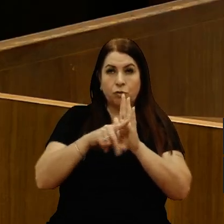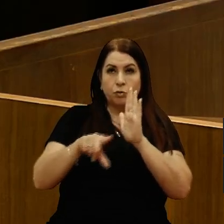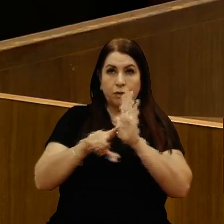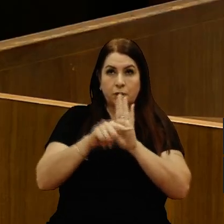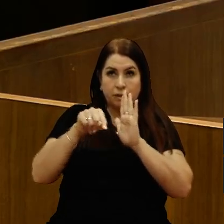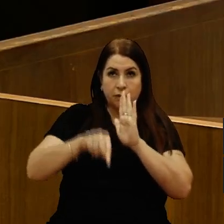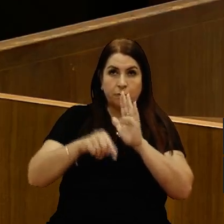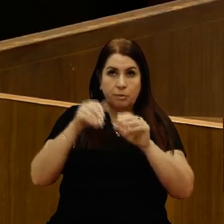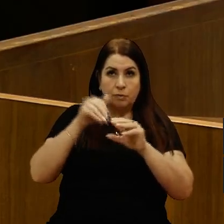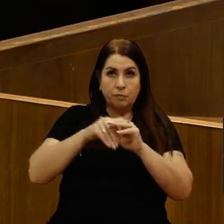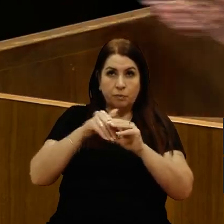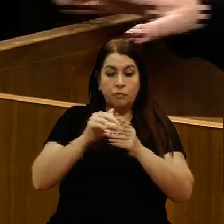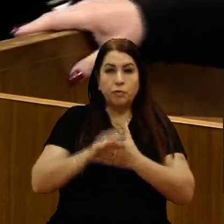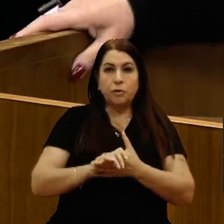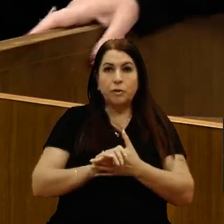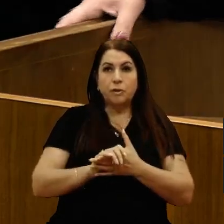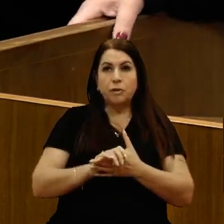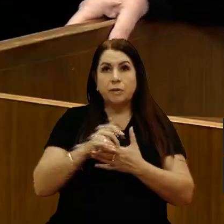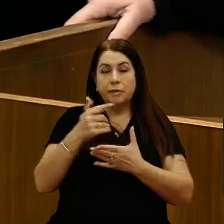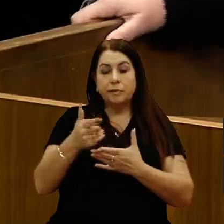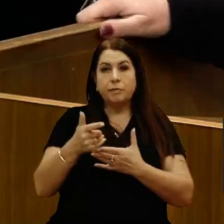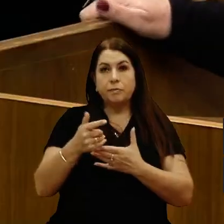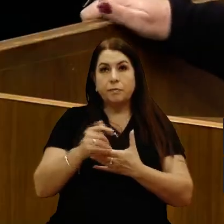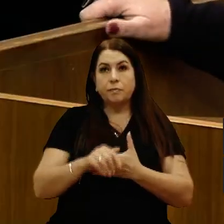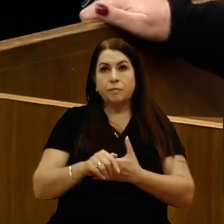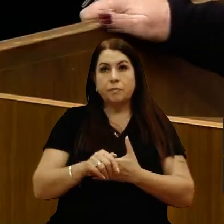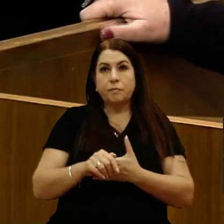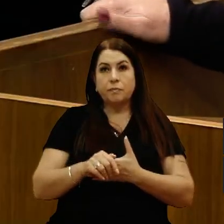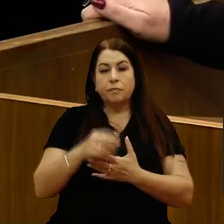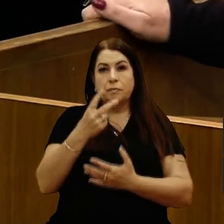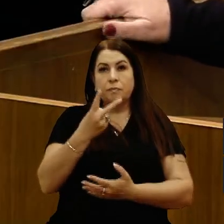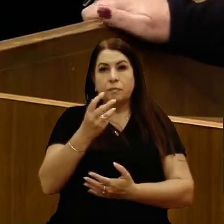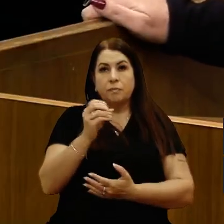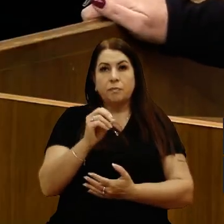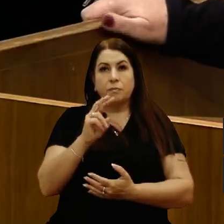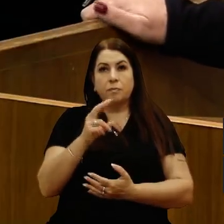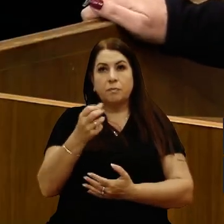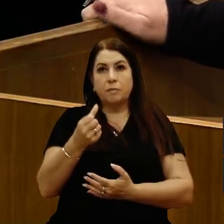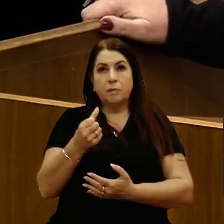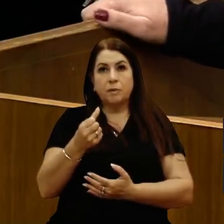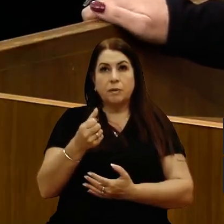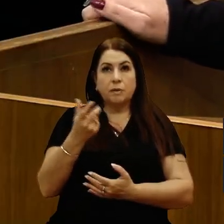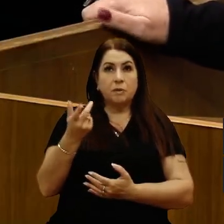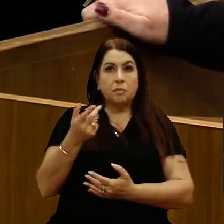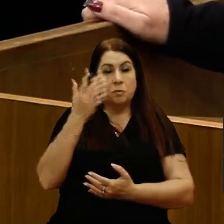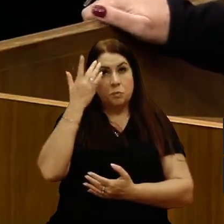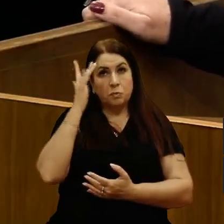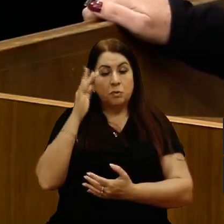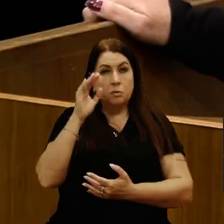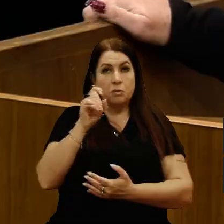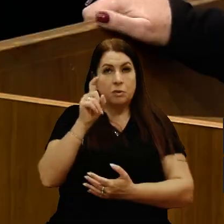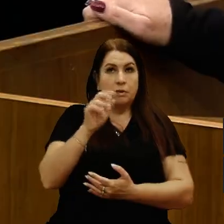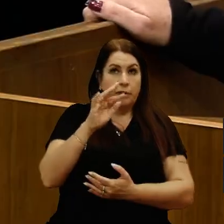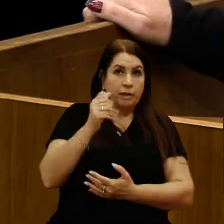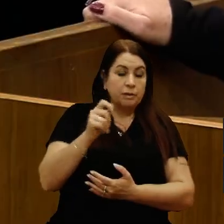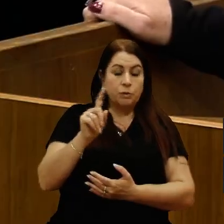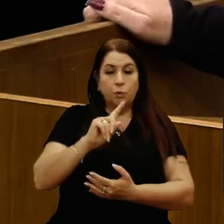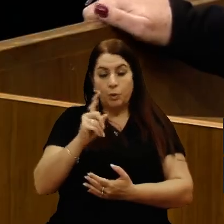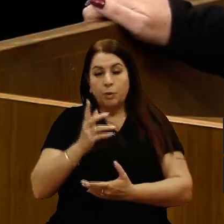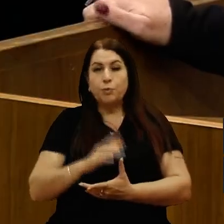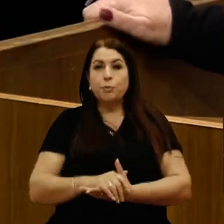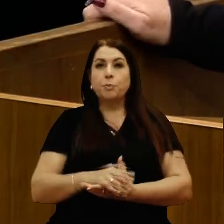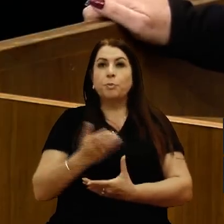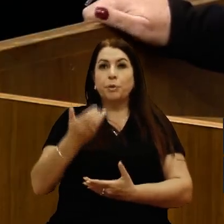para nós votarmos, provavelmente só em 2026, não sei se em extraordinária ou não, mas